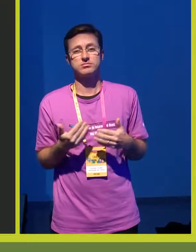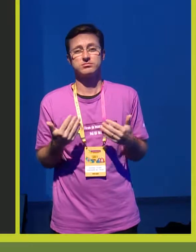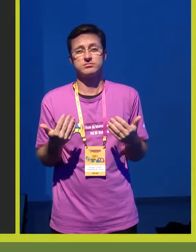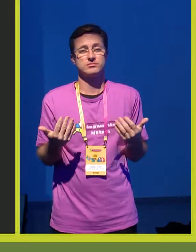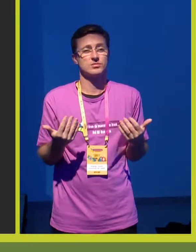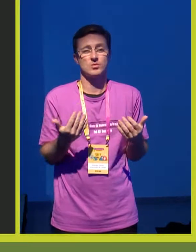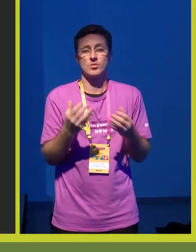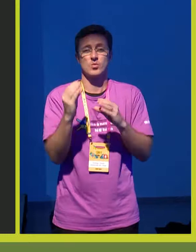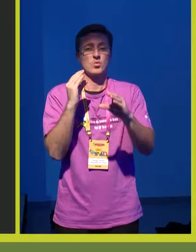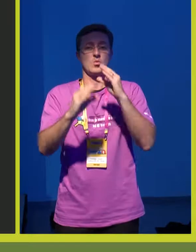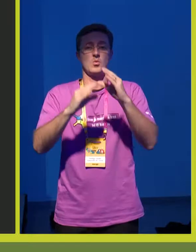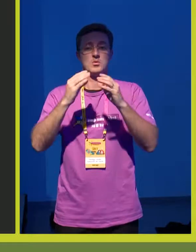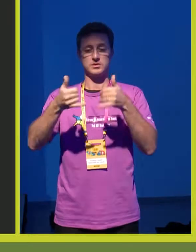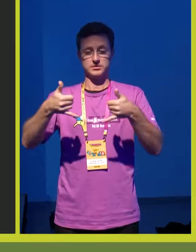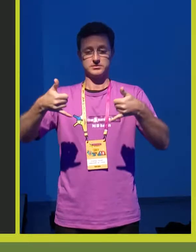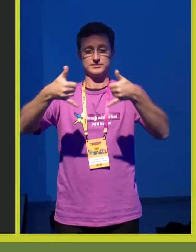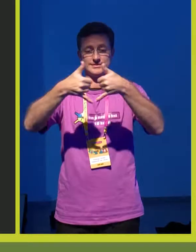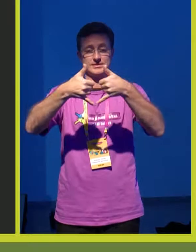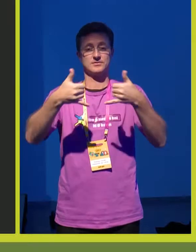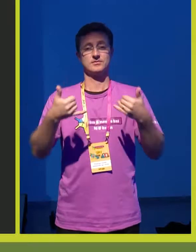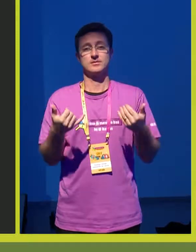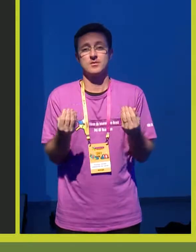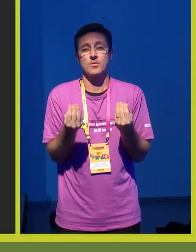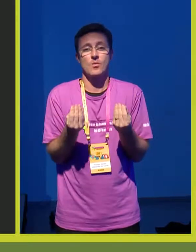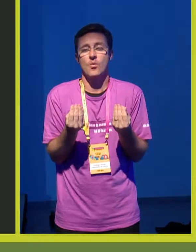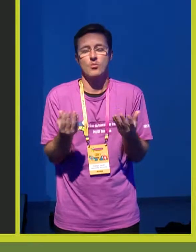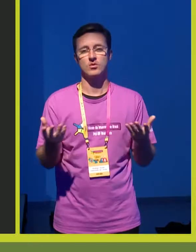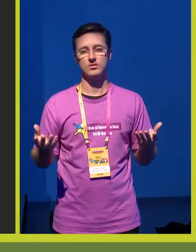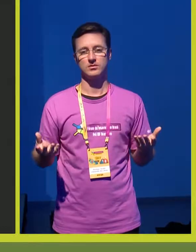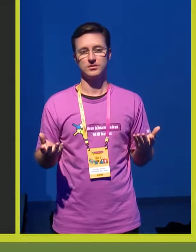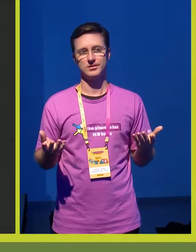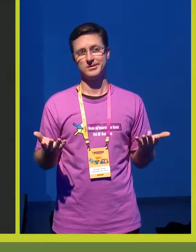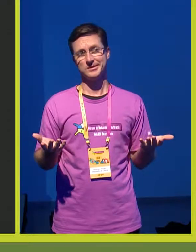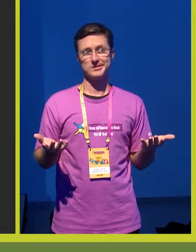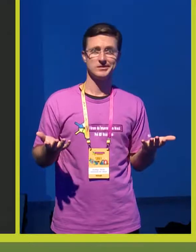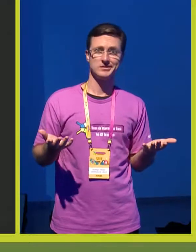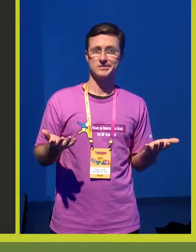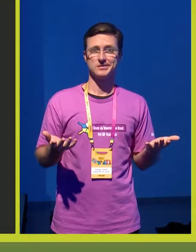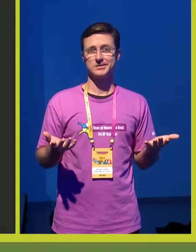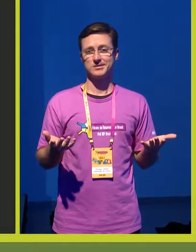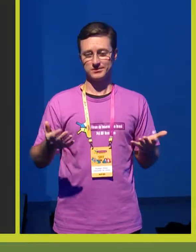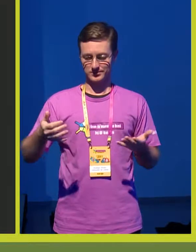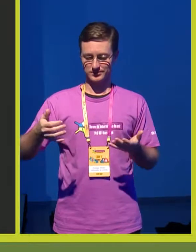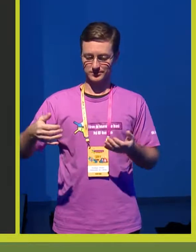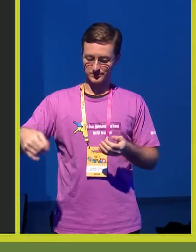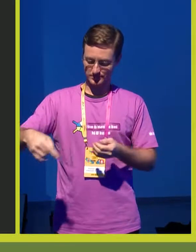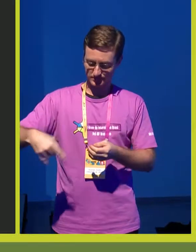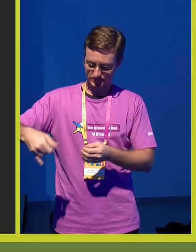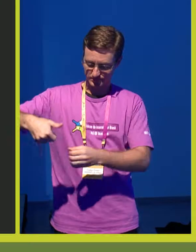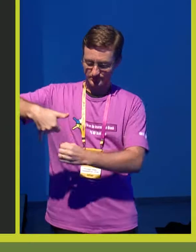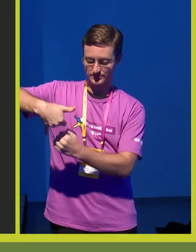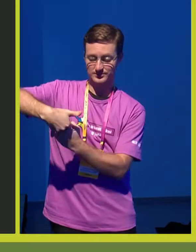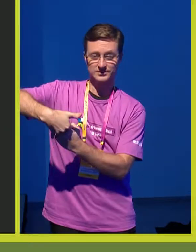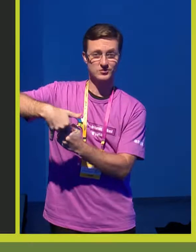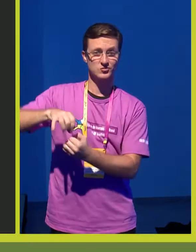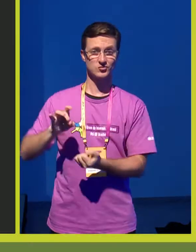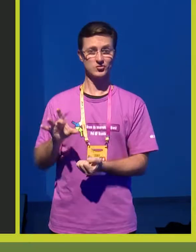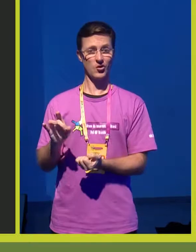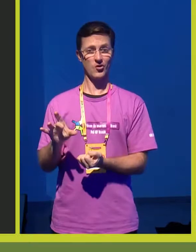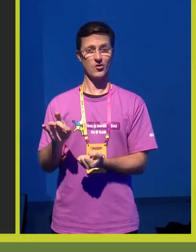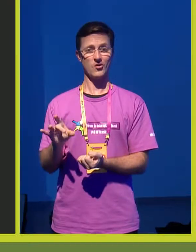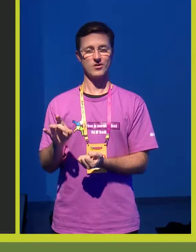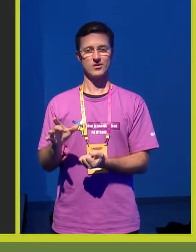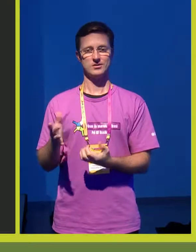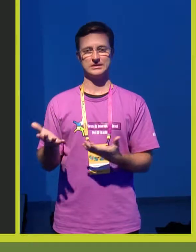comunicações? Eles tinham em mente no máximo aí comunicações, no caso de comunicações telefônicas, os telefones e nesses